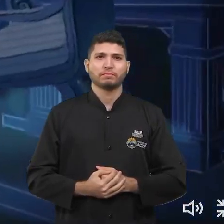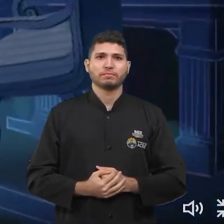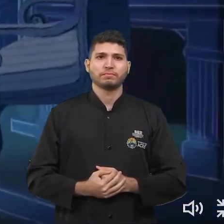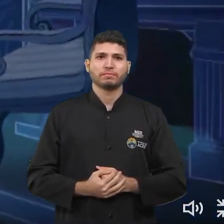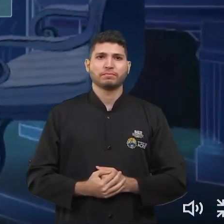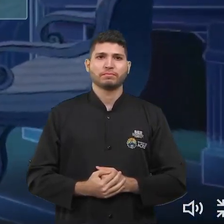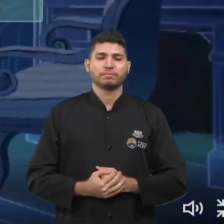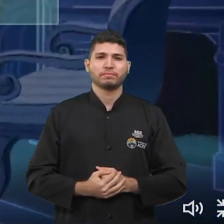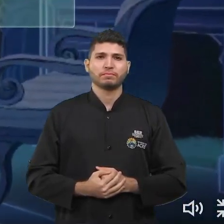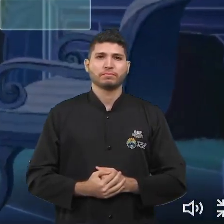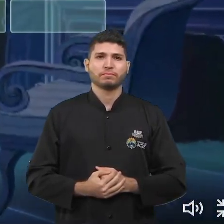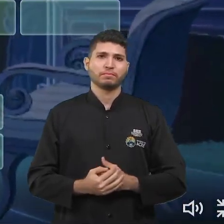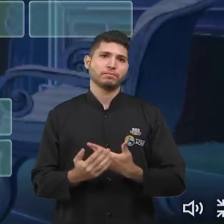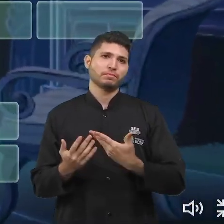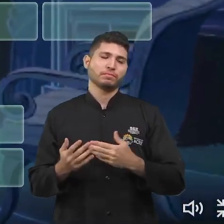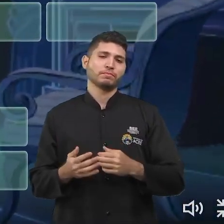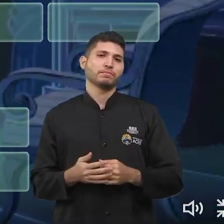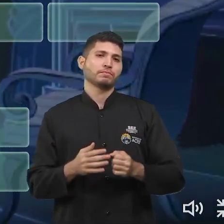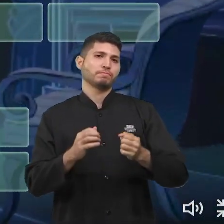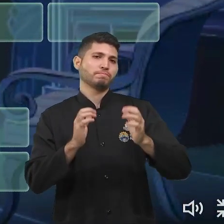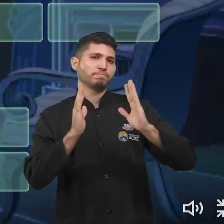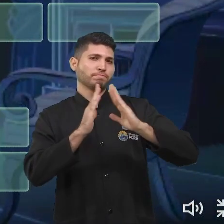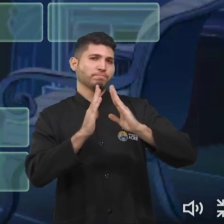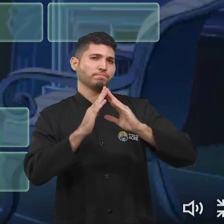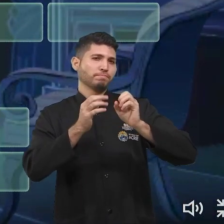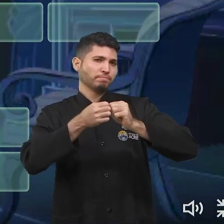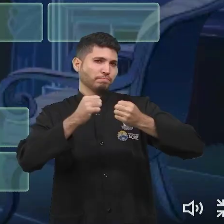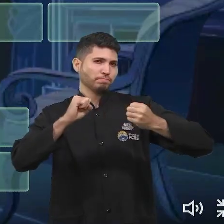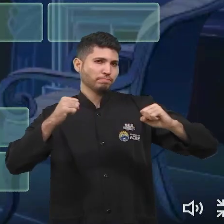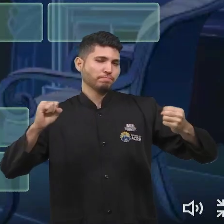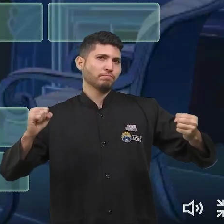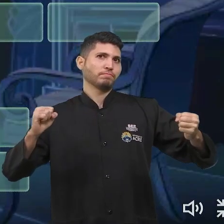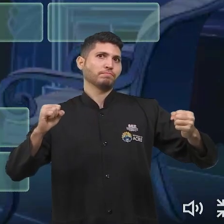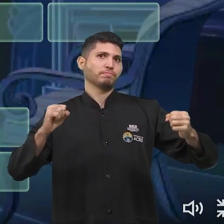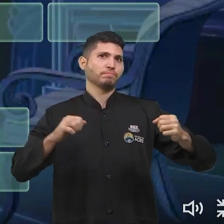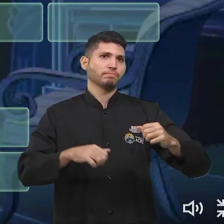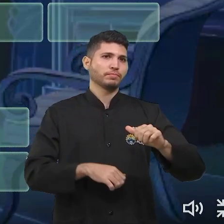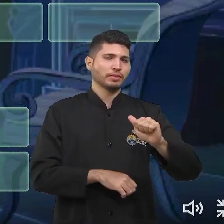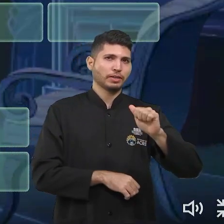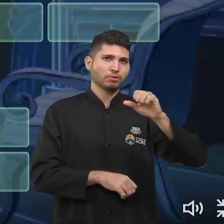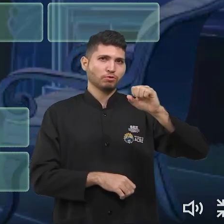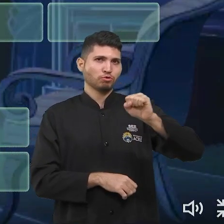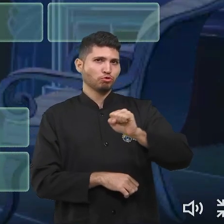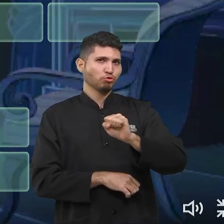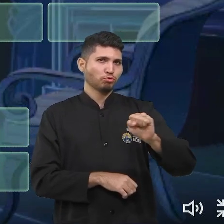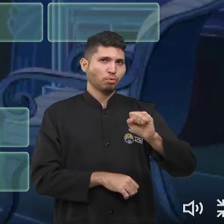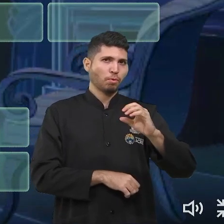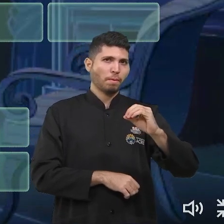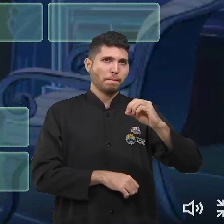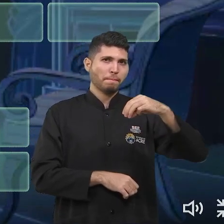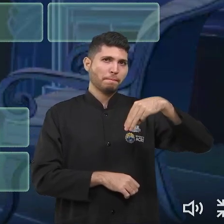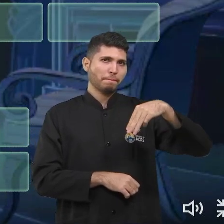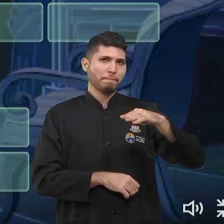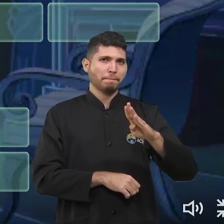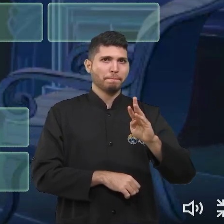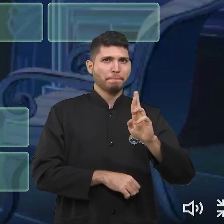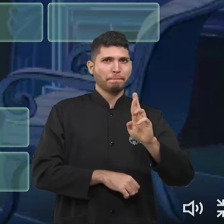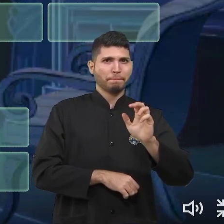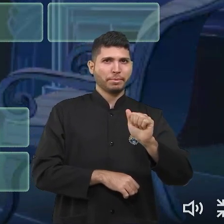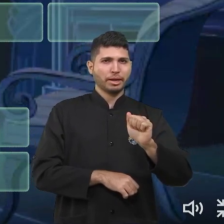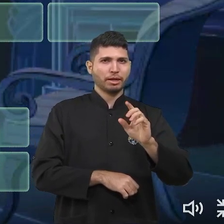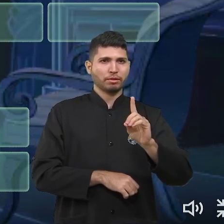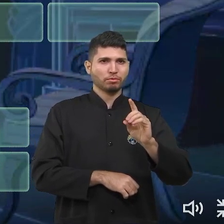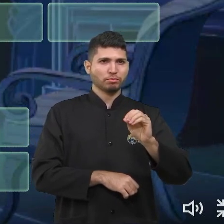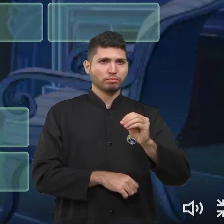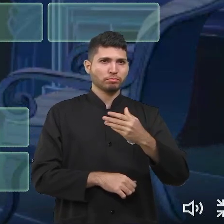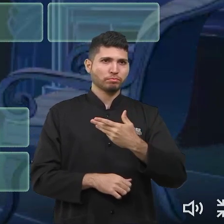Uma ação assombrada, aí temos que separá-los, tá bom? Tá aí os advérbios. Aí temos o tempo, lugar,